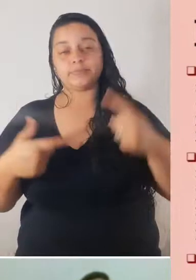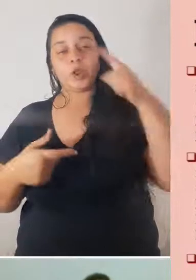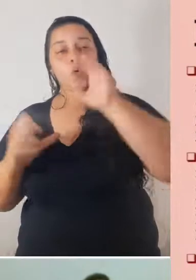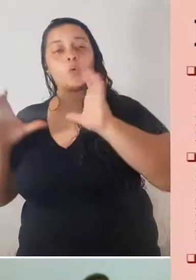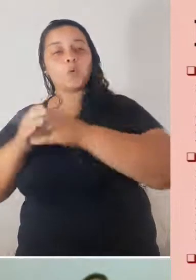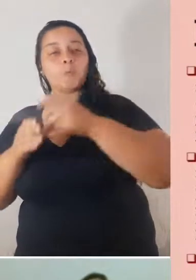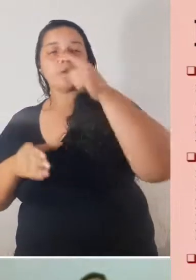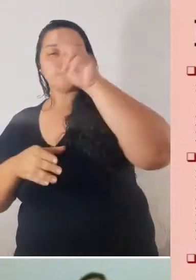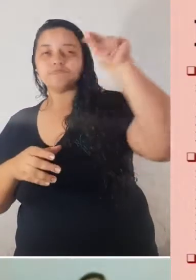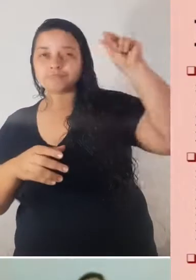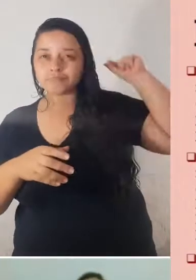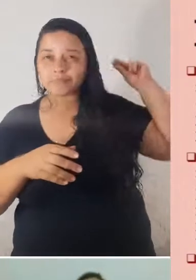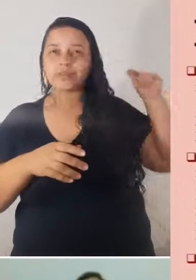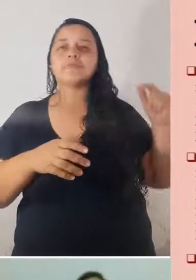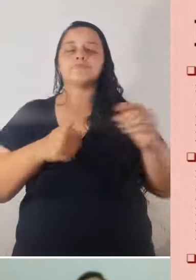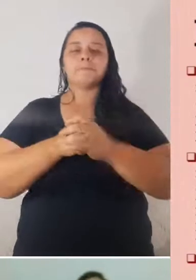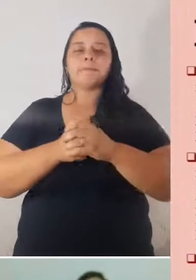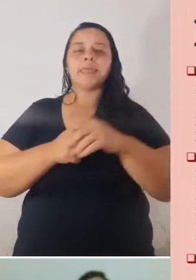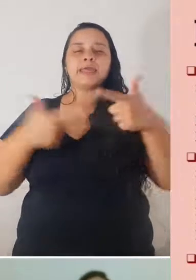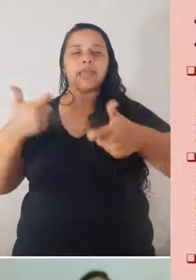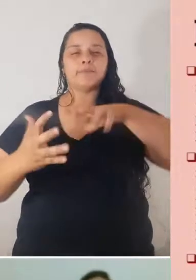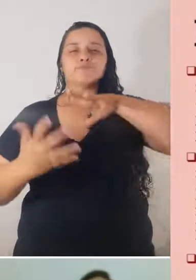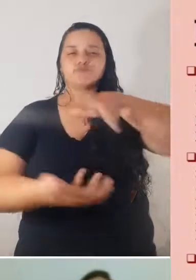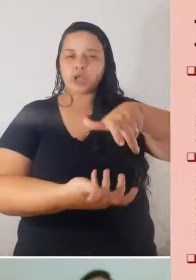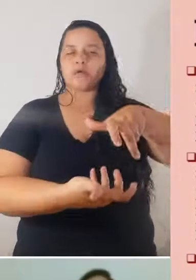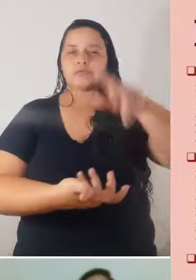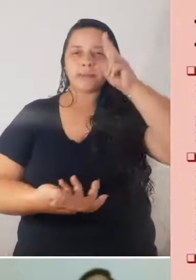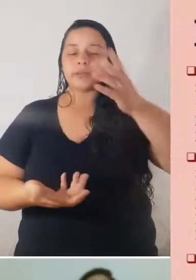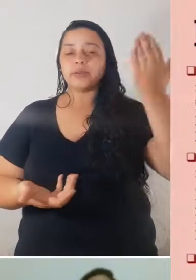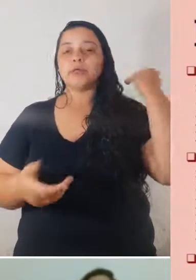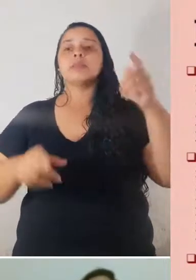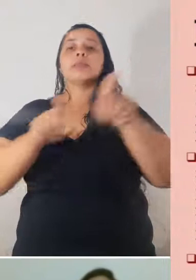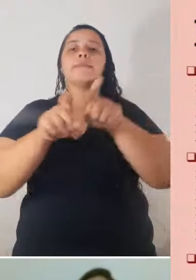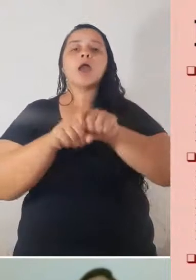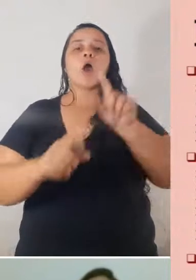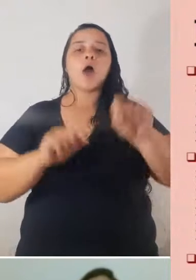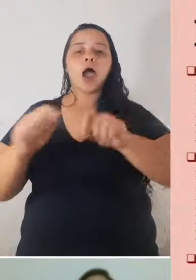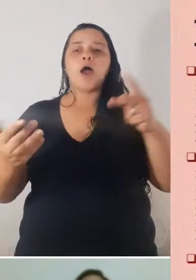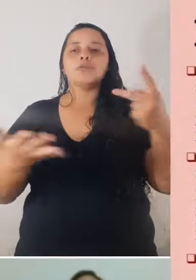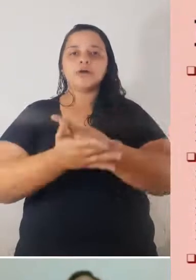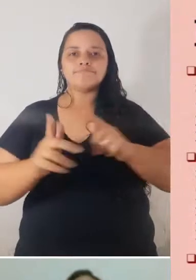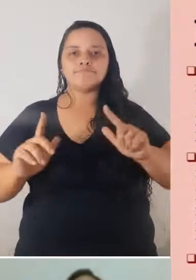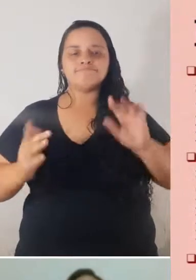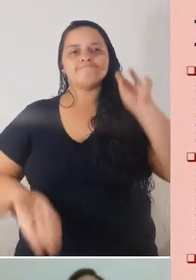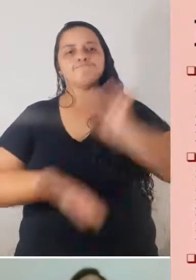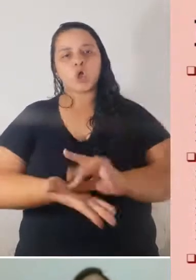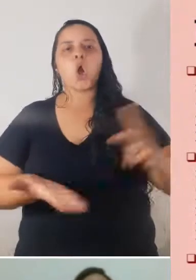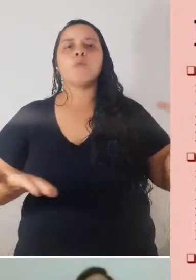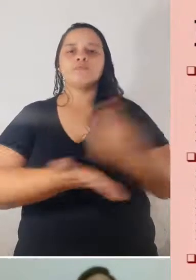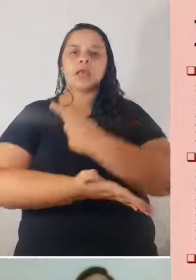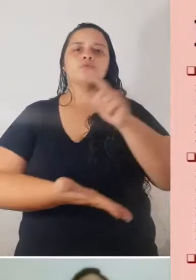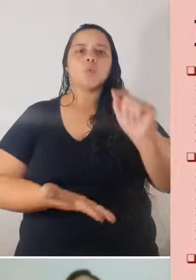Soviética. Além disso, esse período vai ser marcado pela realização de grandes obras de infraestrutura, como a de